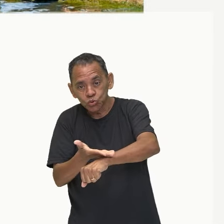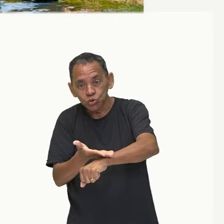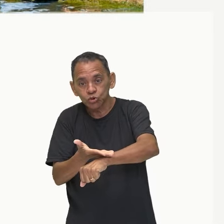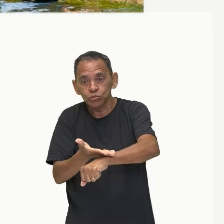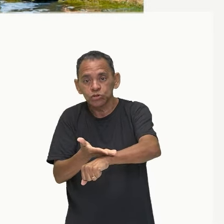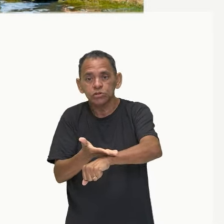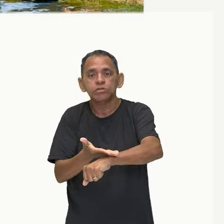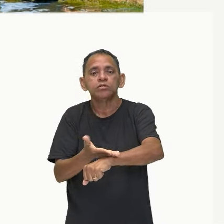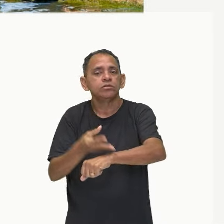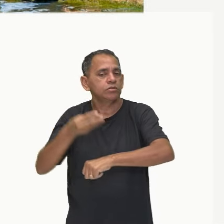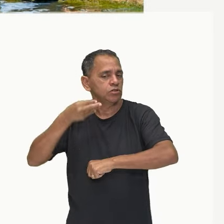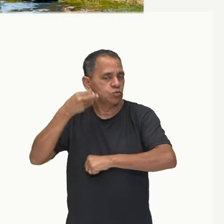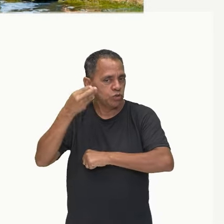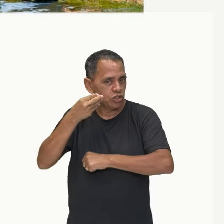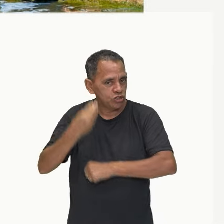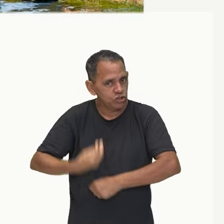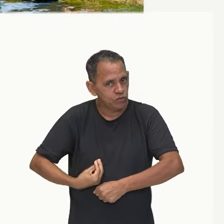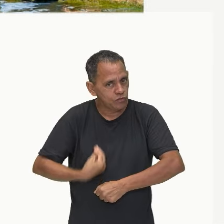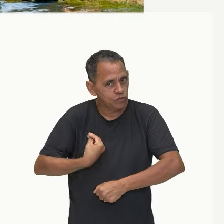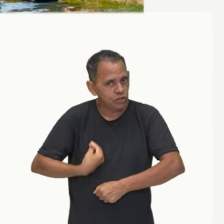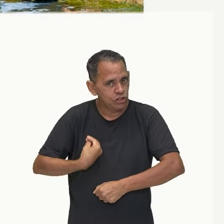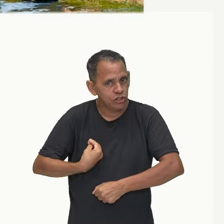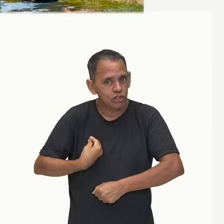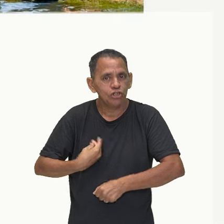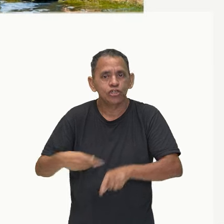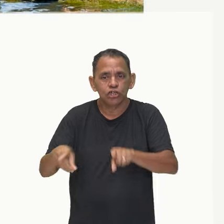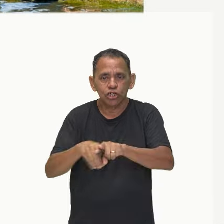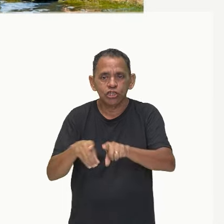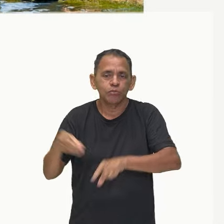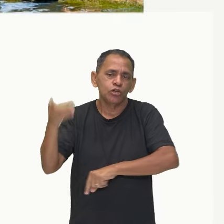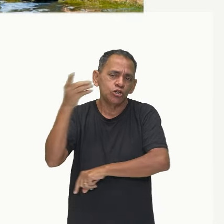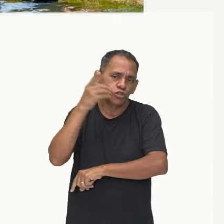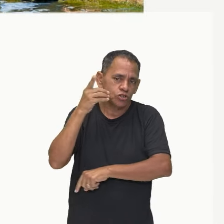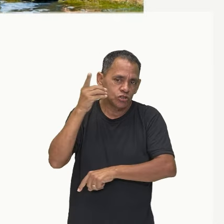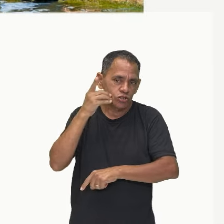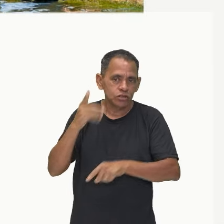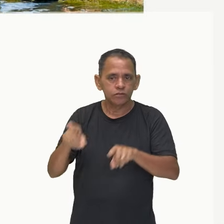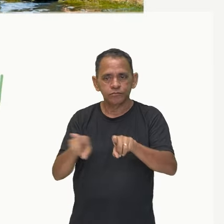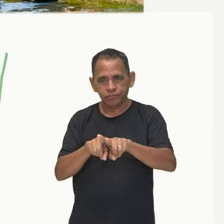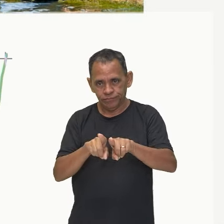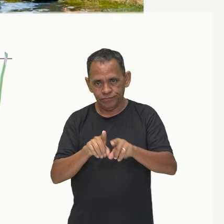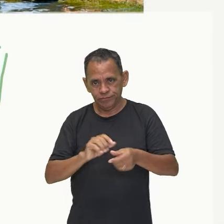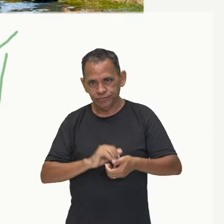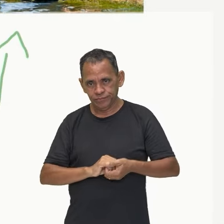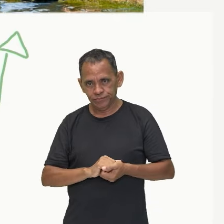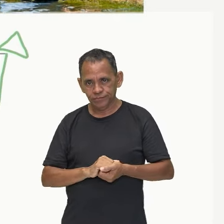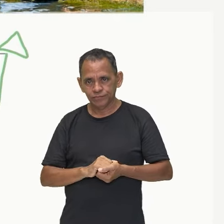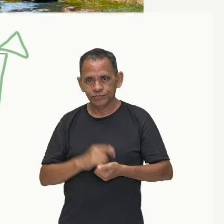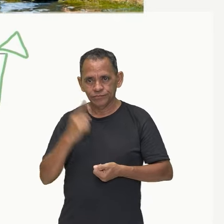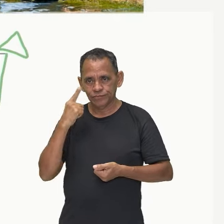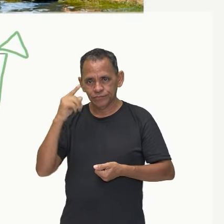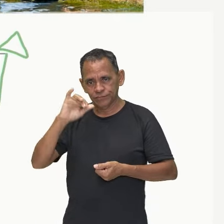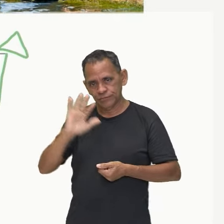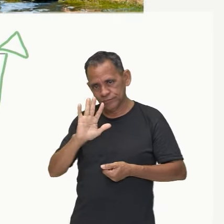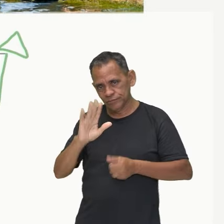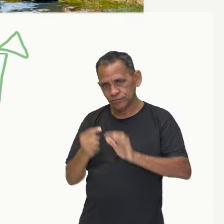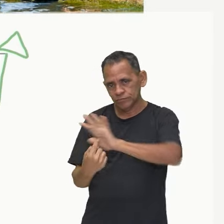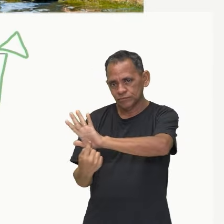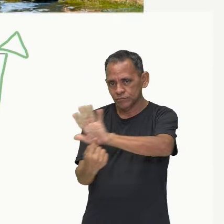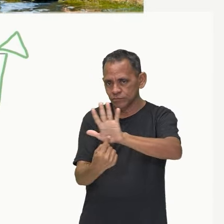das experiências, das suas vivências cotidianas. Essa imagem aqui,